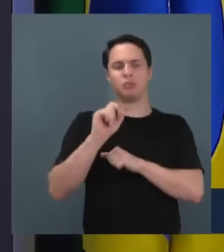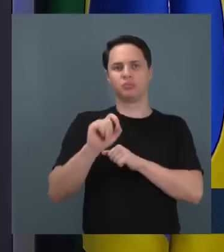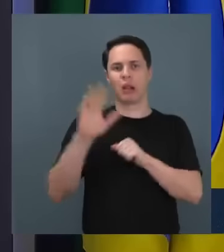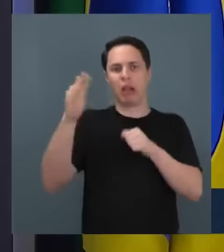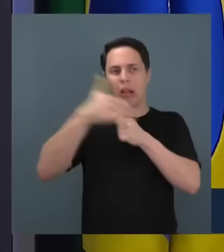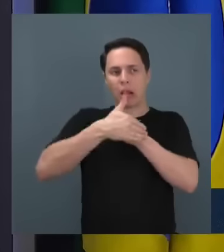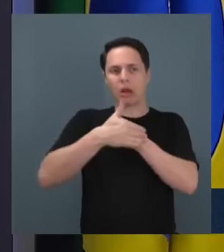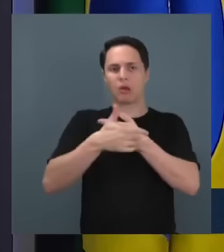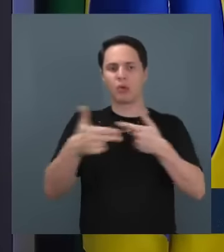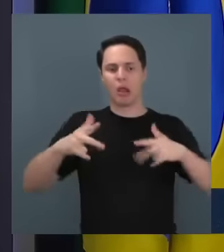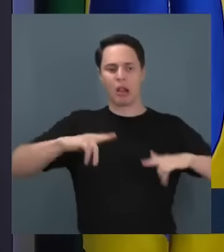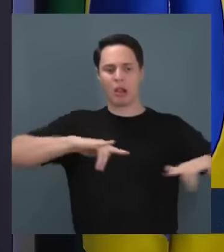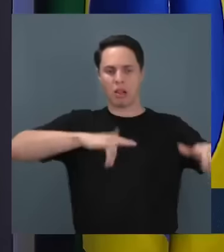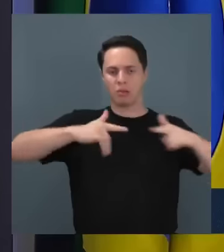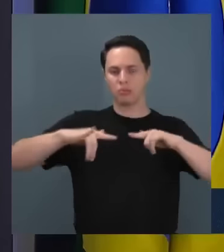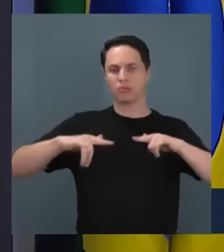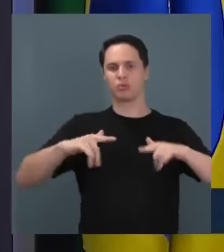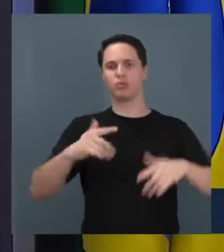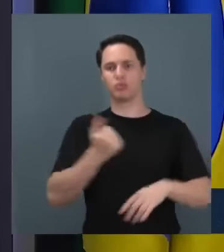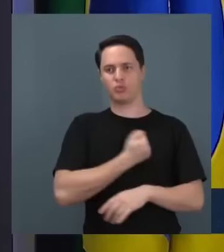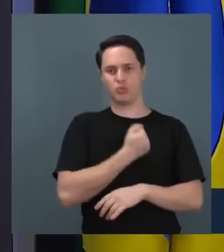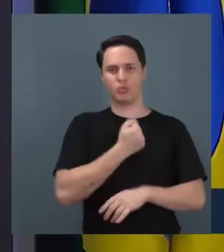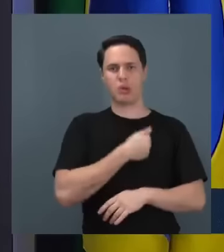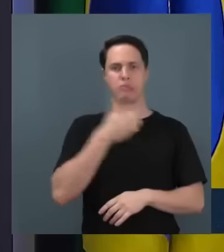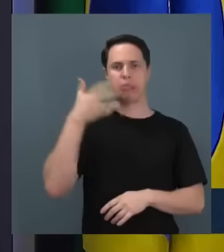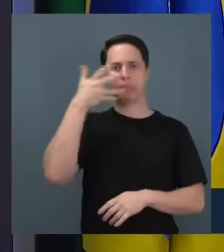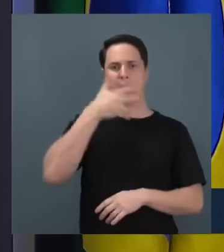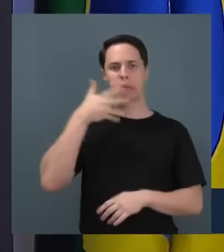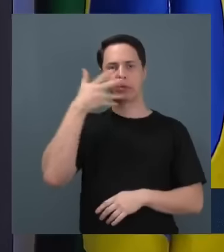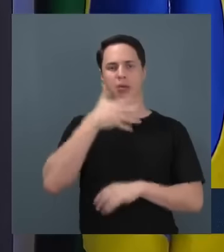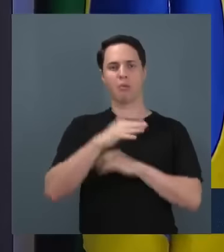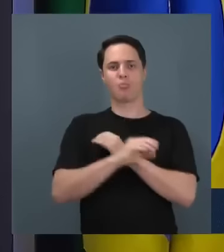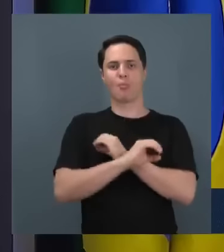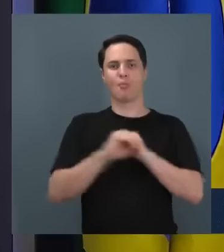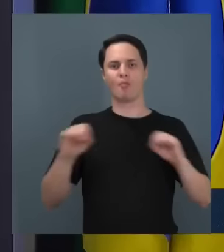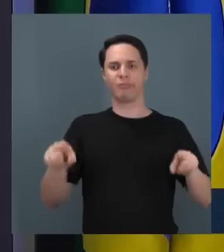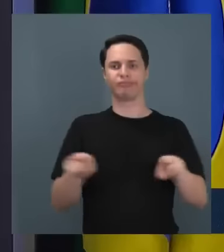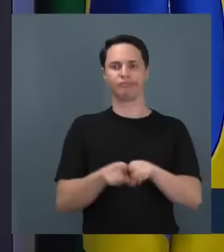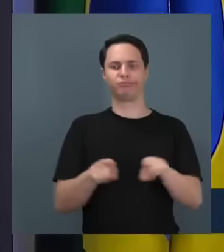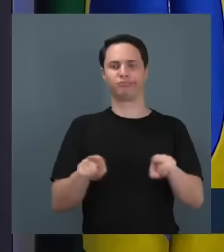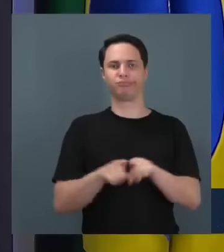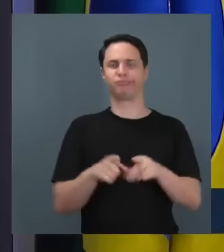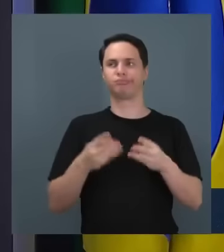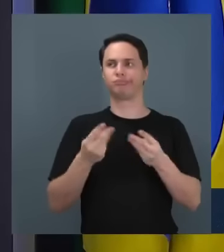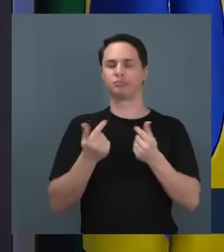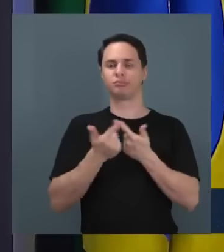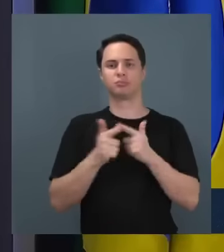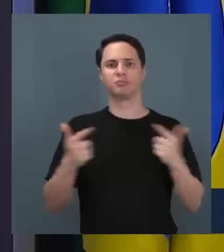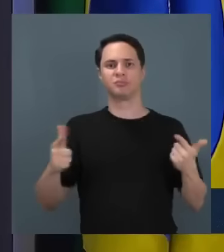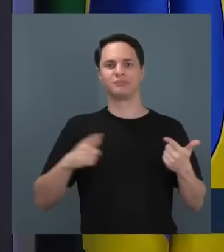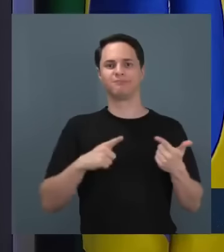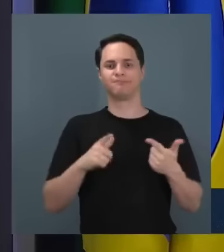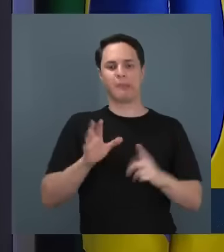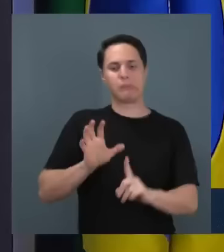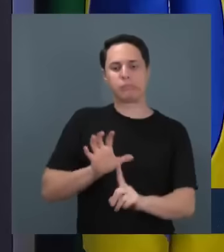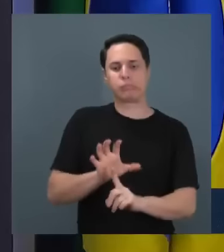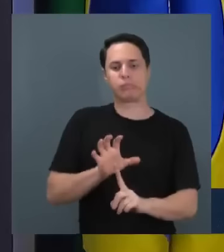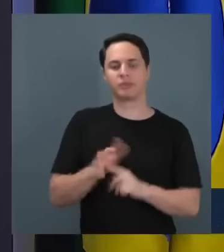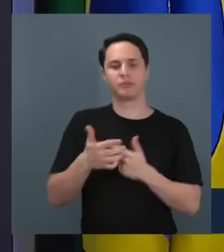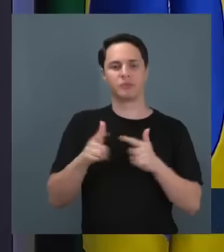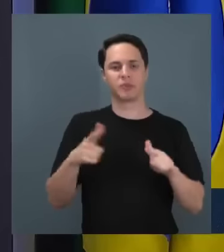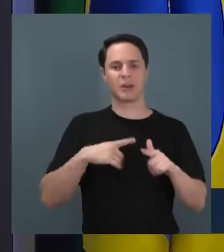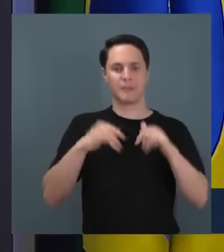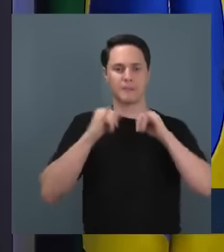números manipulados, discursos vazios e sem muita pressão de uma